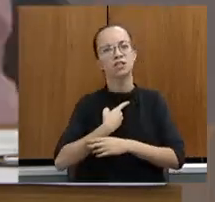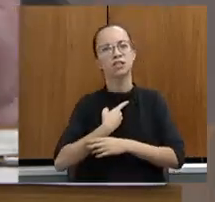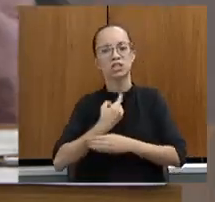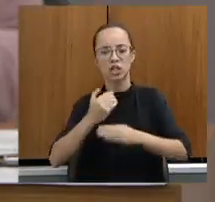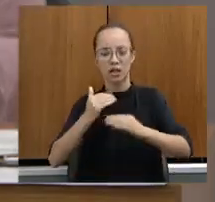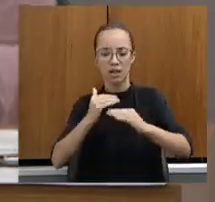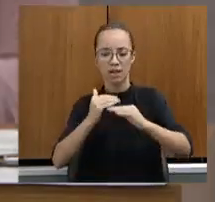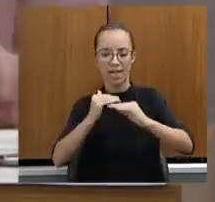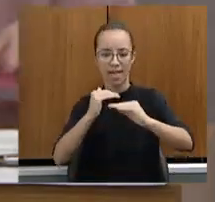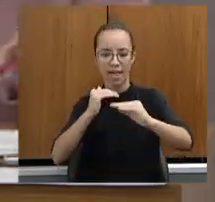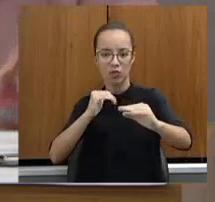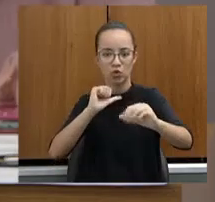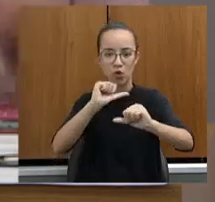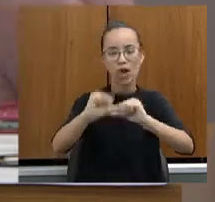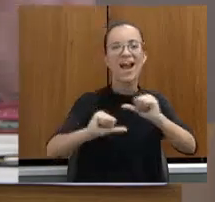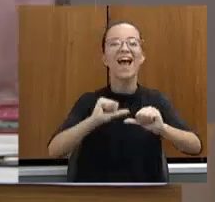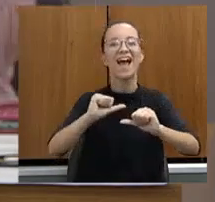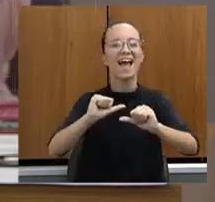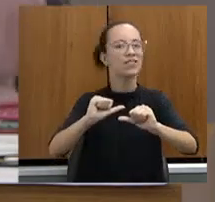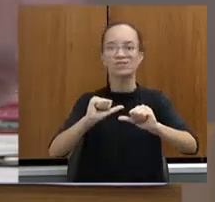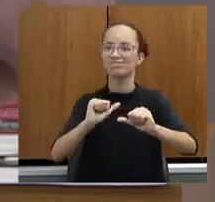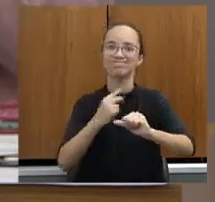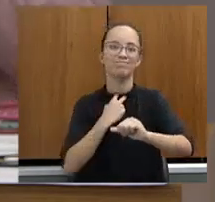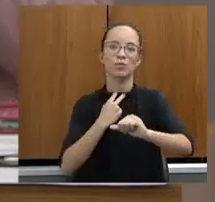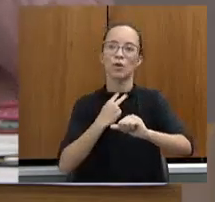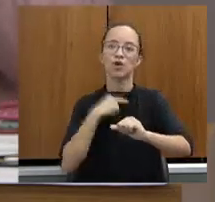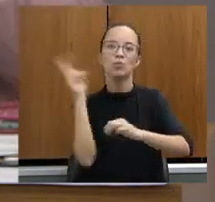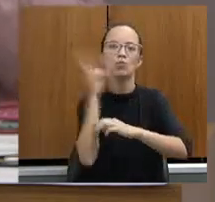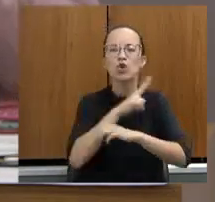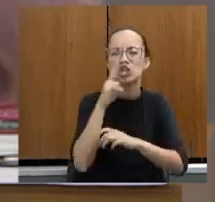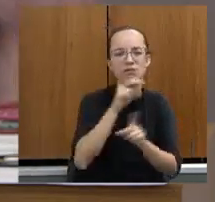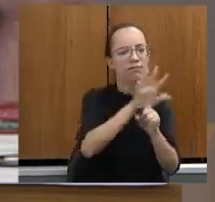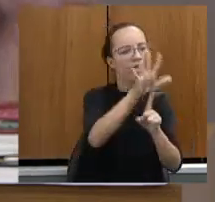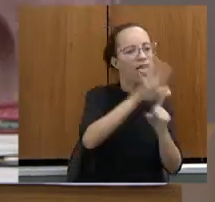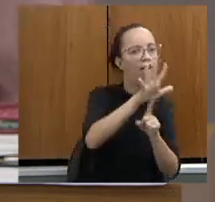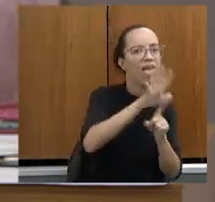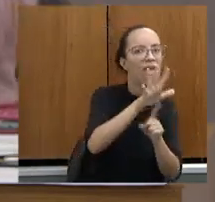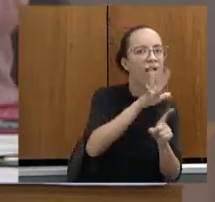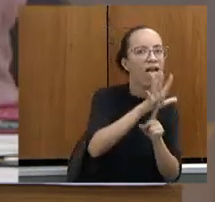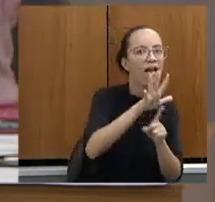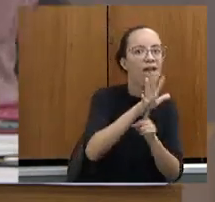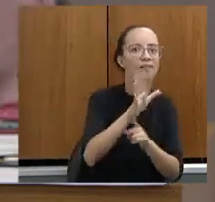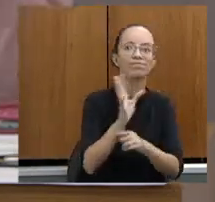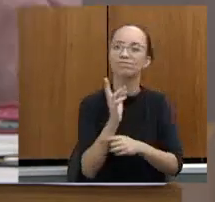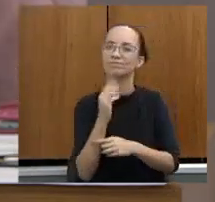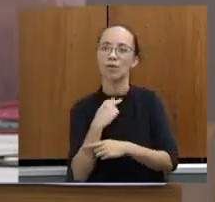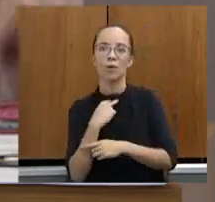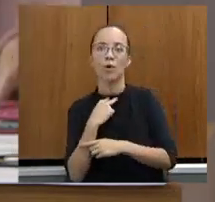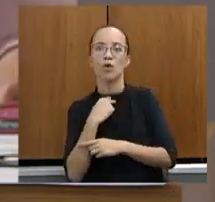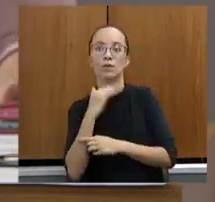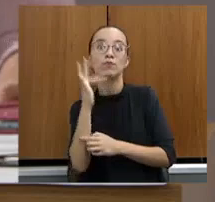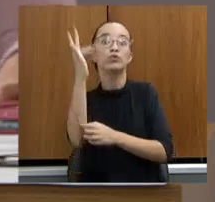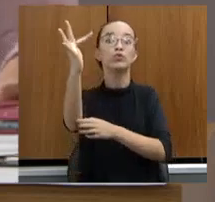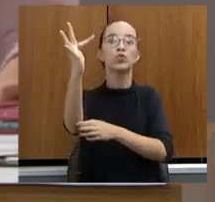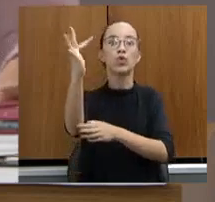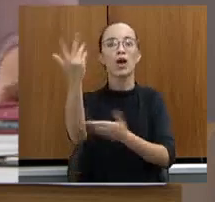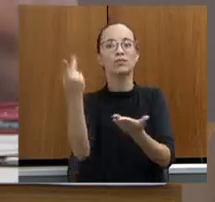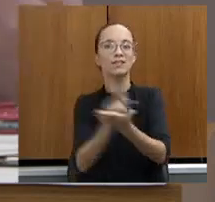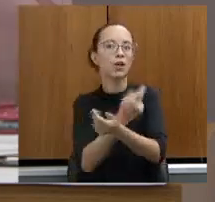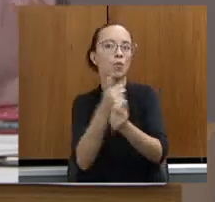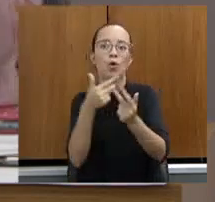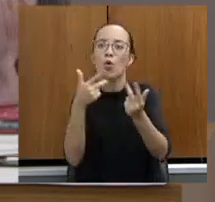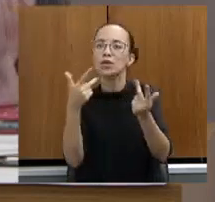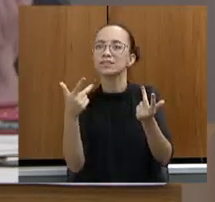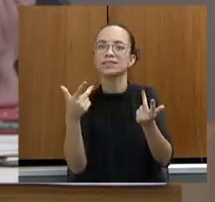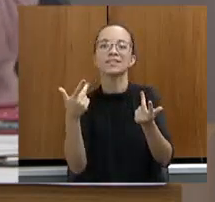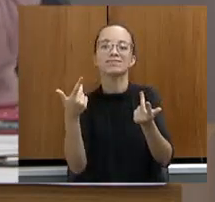nossa estabilidade e a nossa ânsia urgência por demandas em Minas Gerais para colher lá na frente momentos que nós